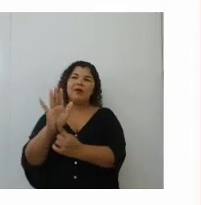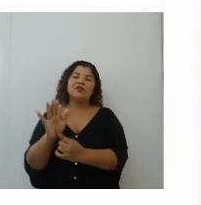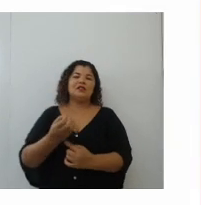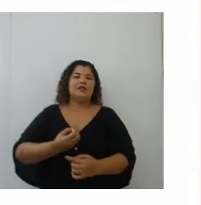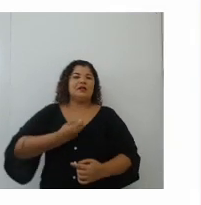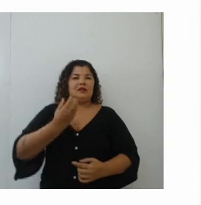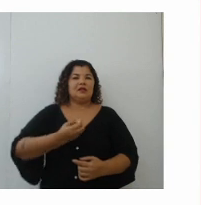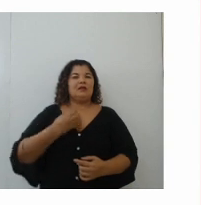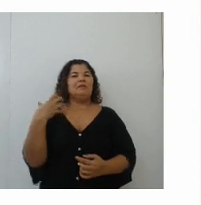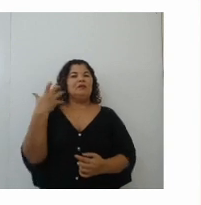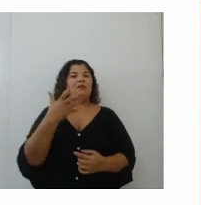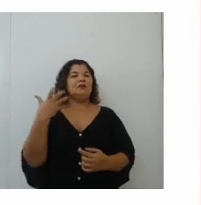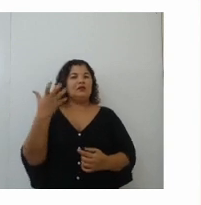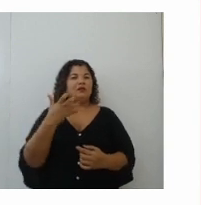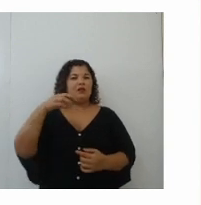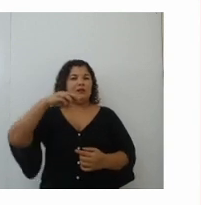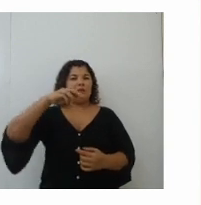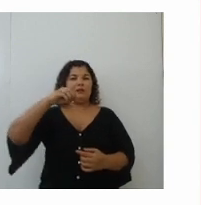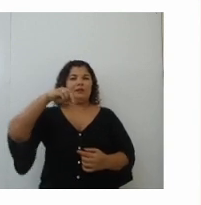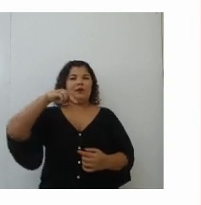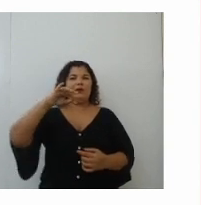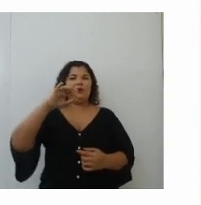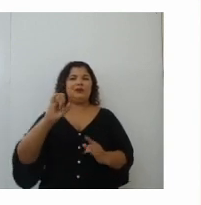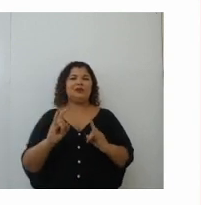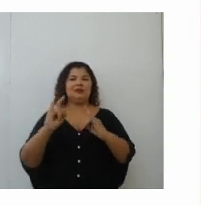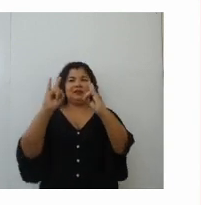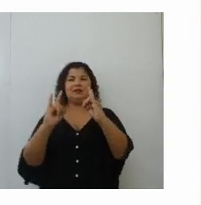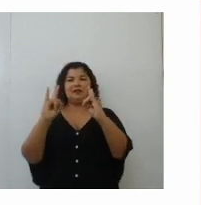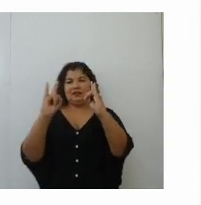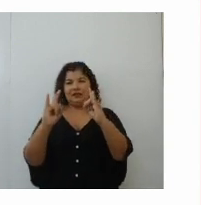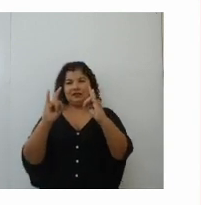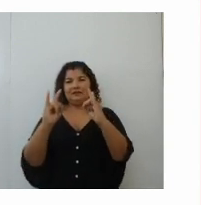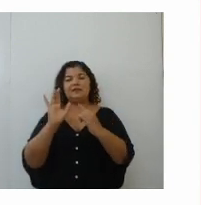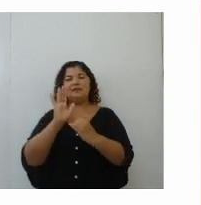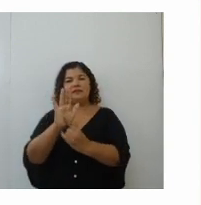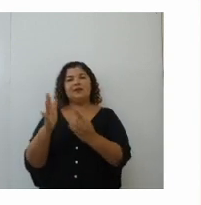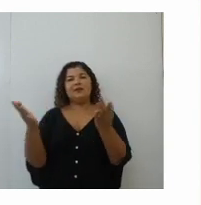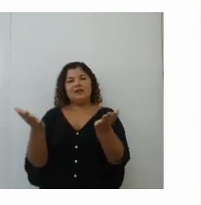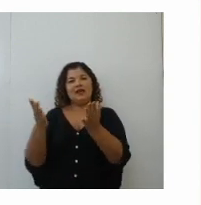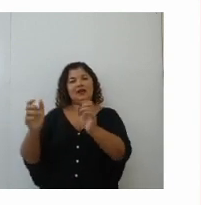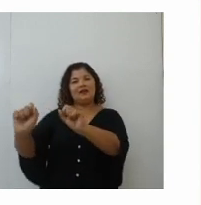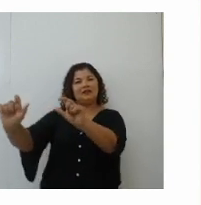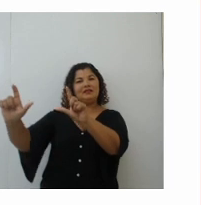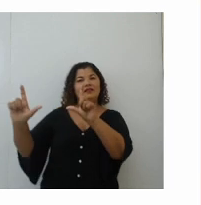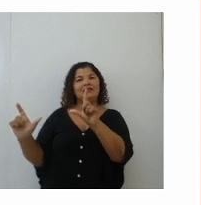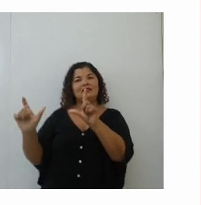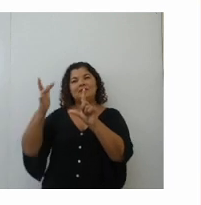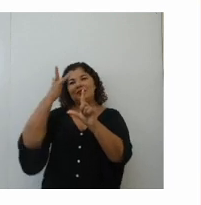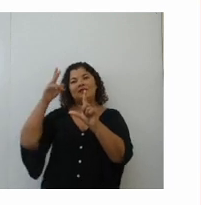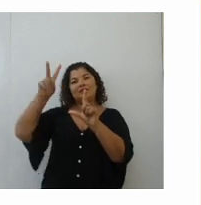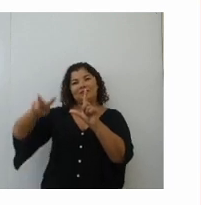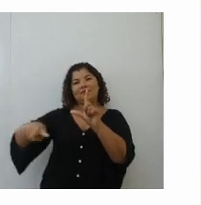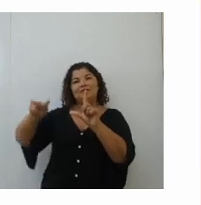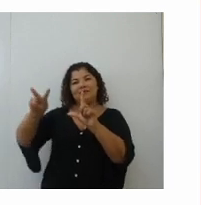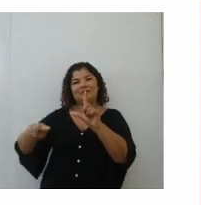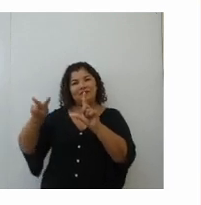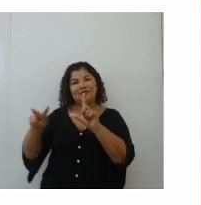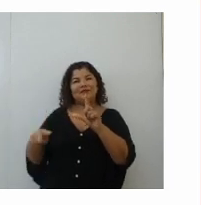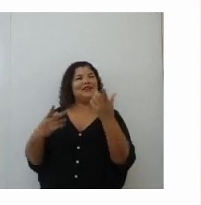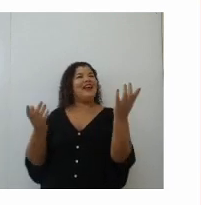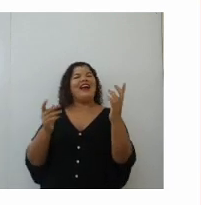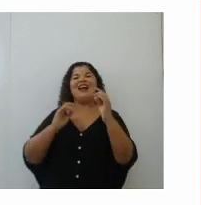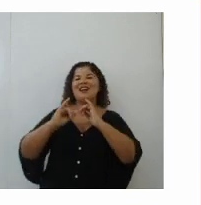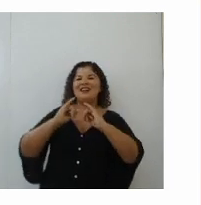música Monte Castelo. Joga na tela cheia para o pessoal ver, para os meus alunos do estado inteiro ver. Eu quero mensagem de Petrolina,